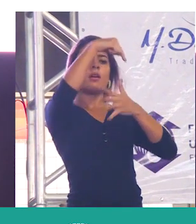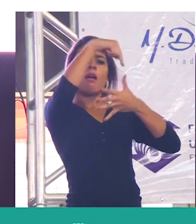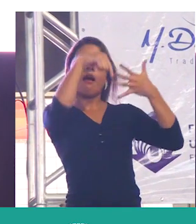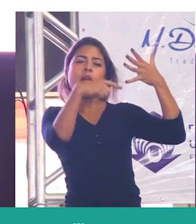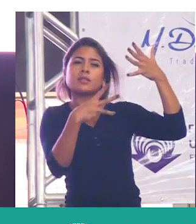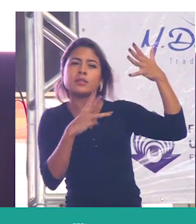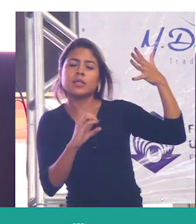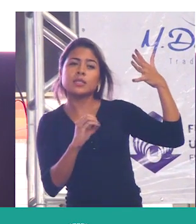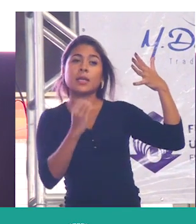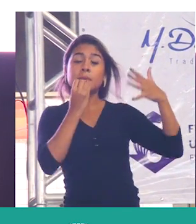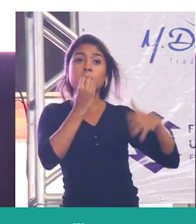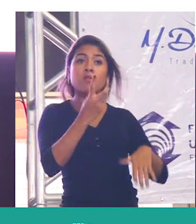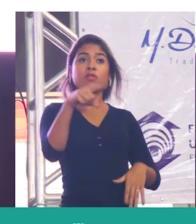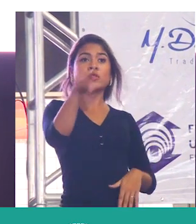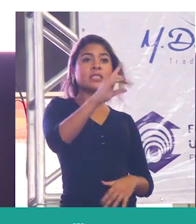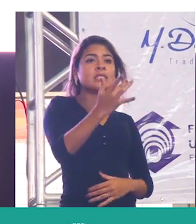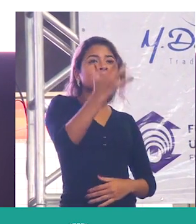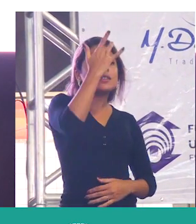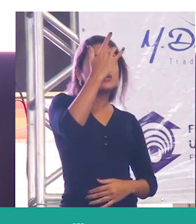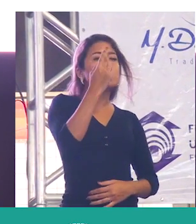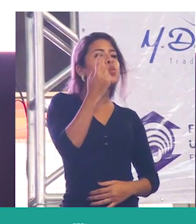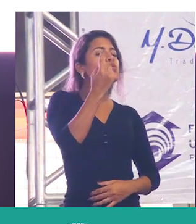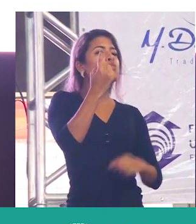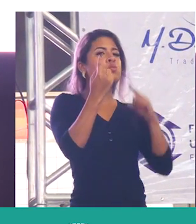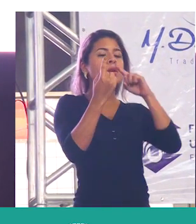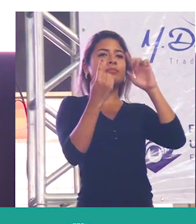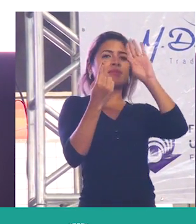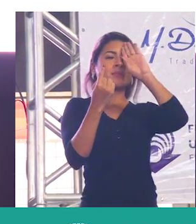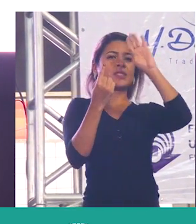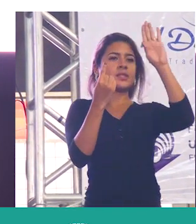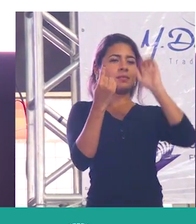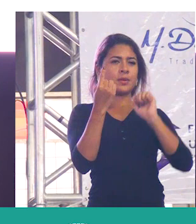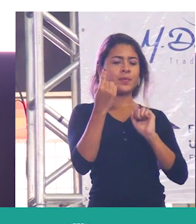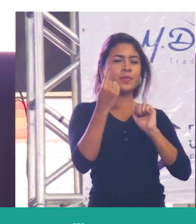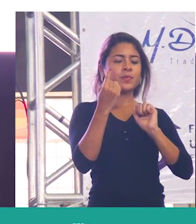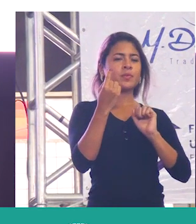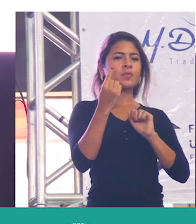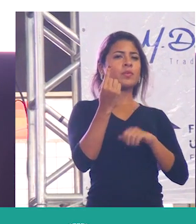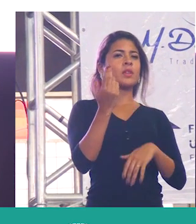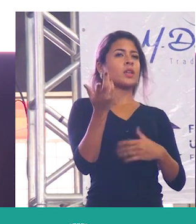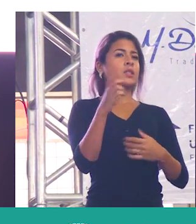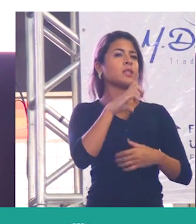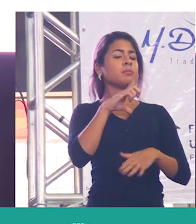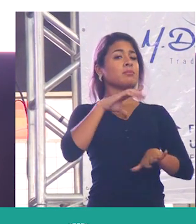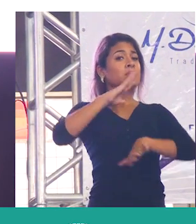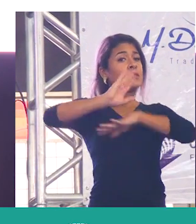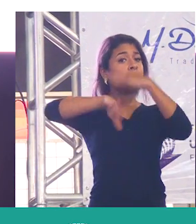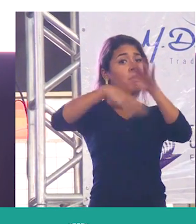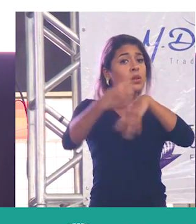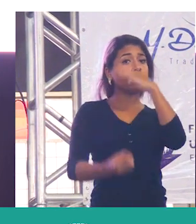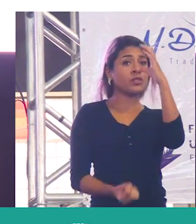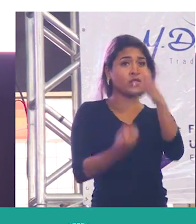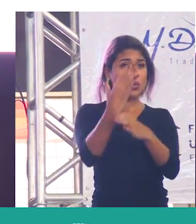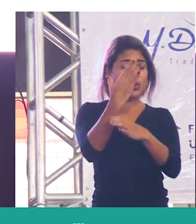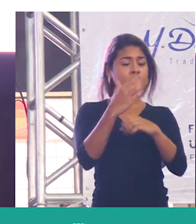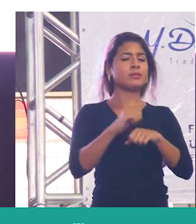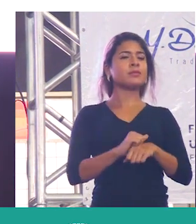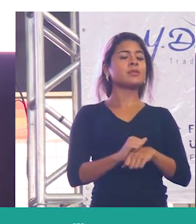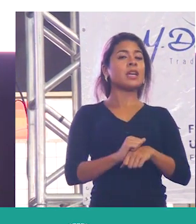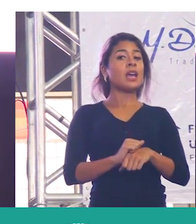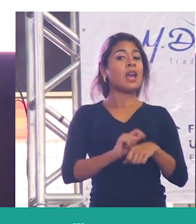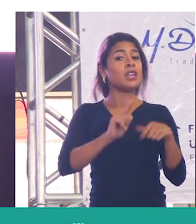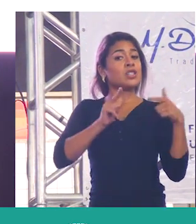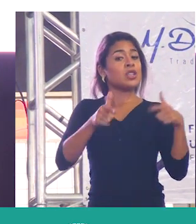vocês gravassem uma em particular, que na verdade vai surgir depois, que por isso é a